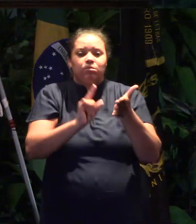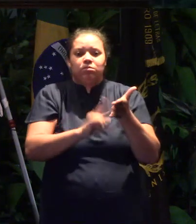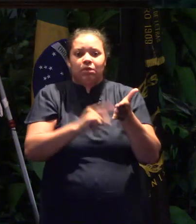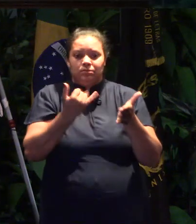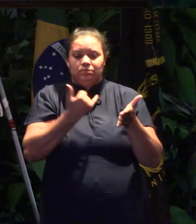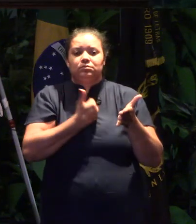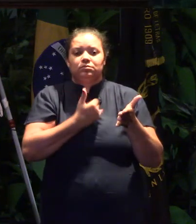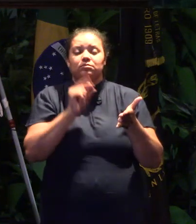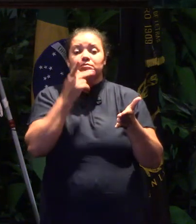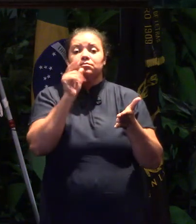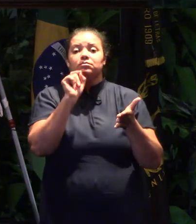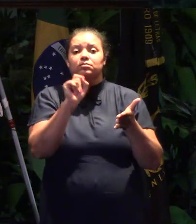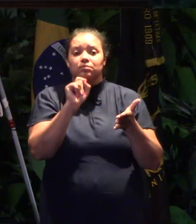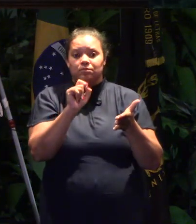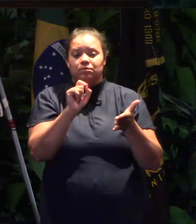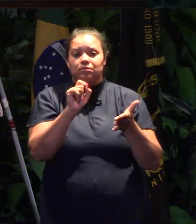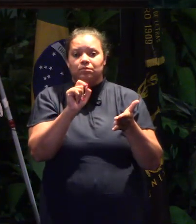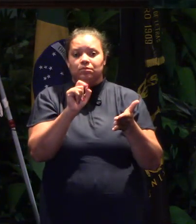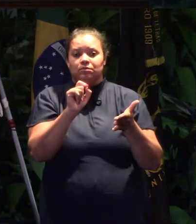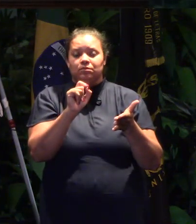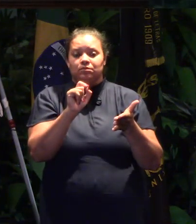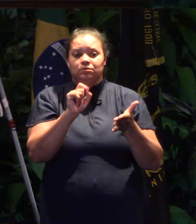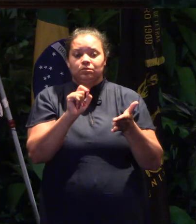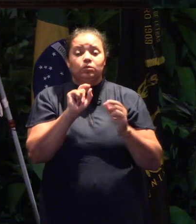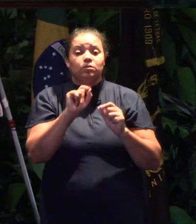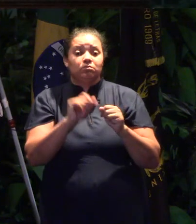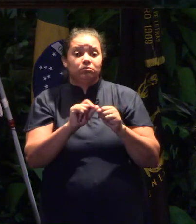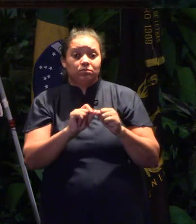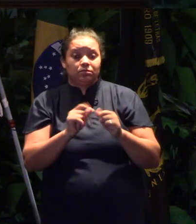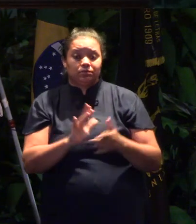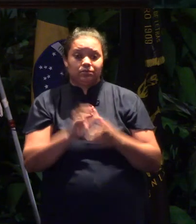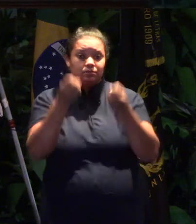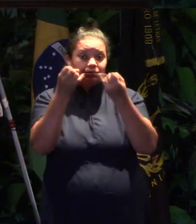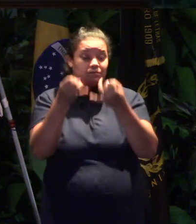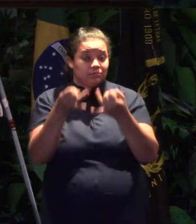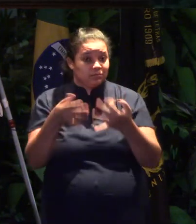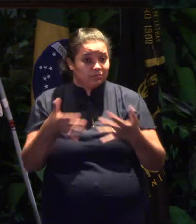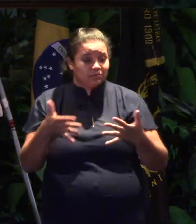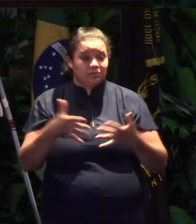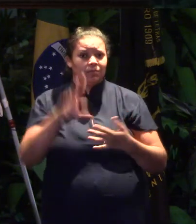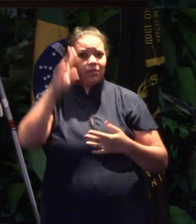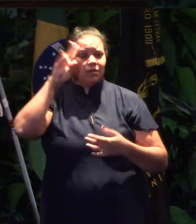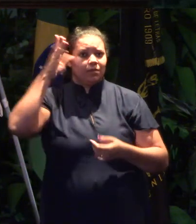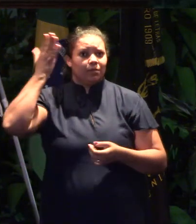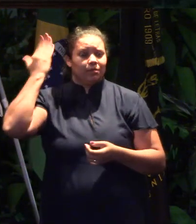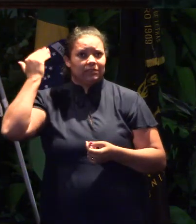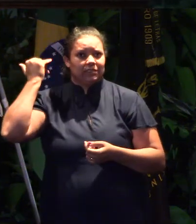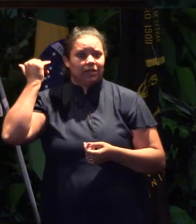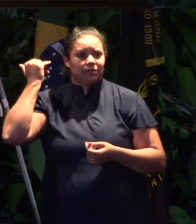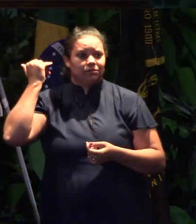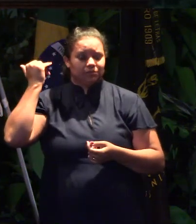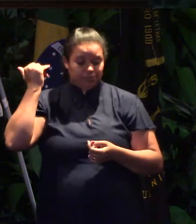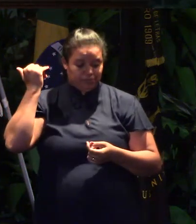que é, onde que eu estou, onde que eu estou tocando, ele vai lendo. Eu lembro que, quando criaram